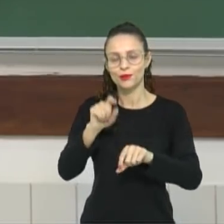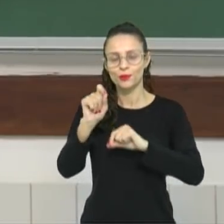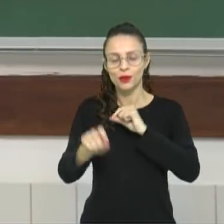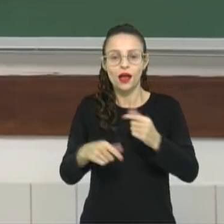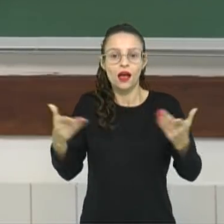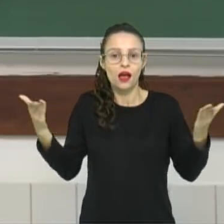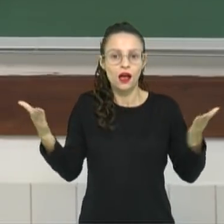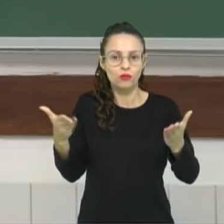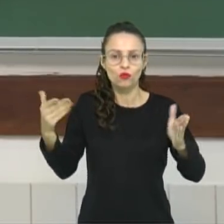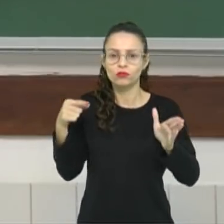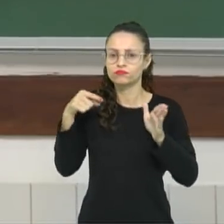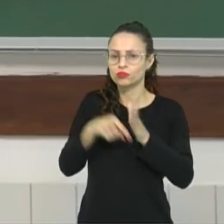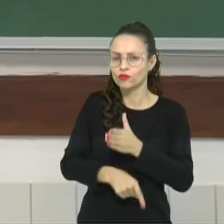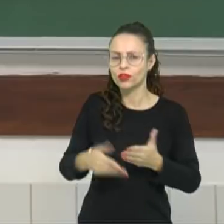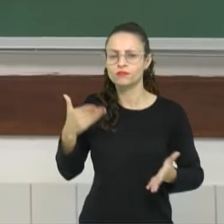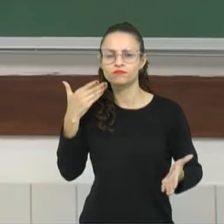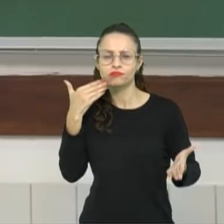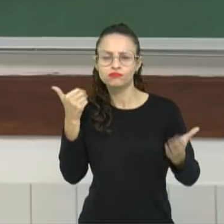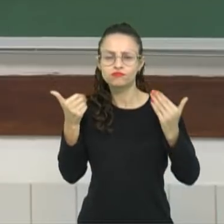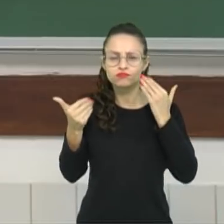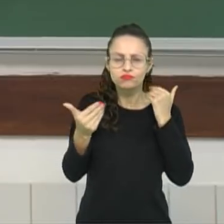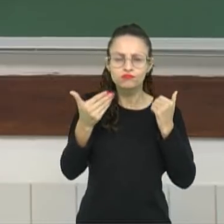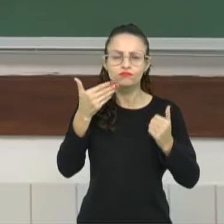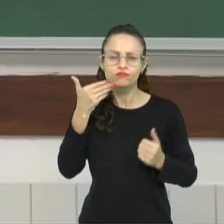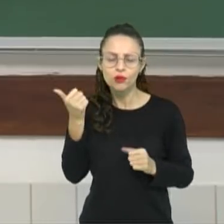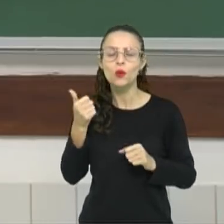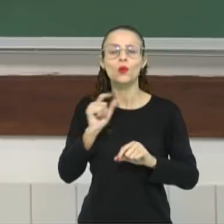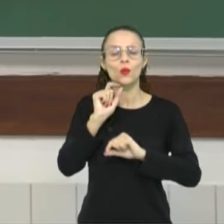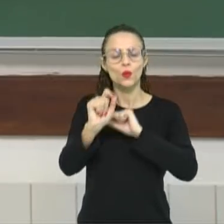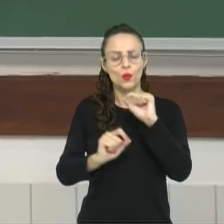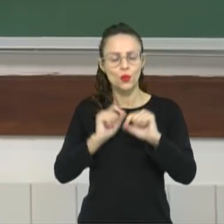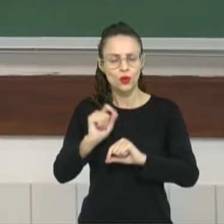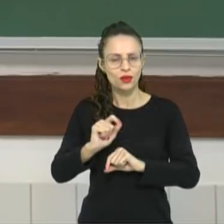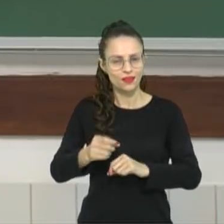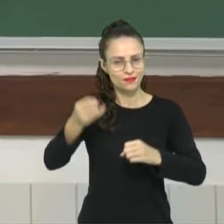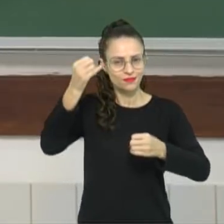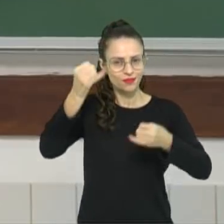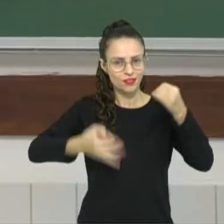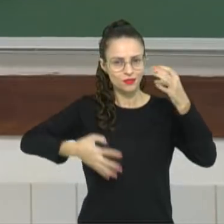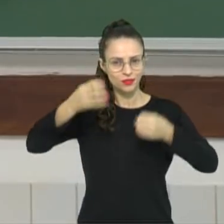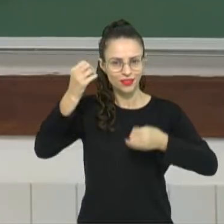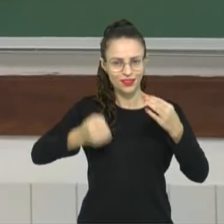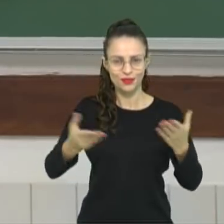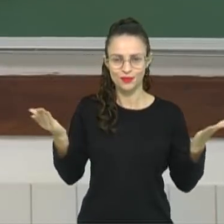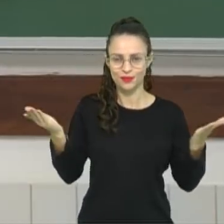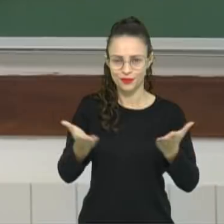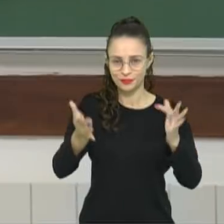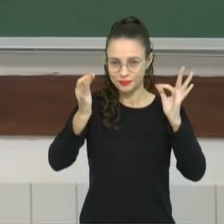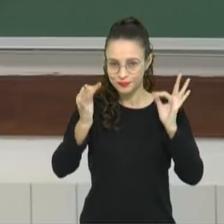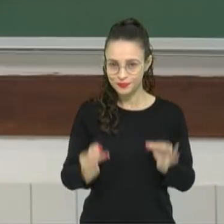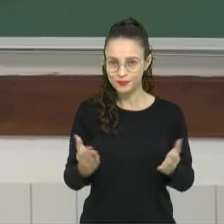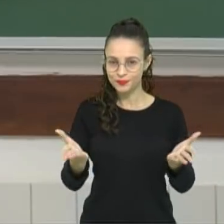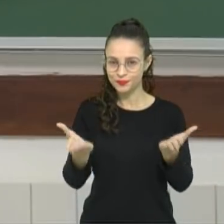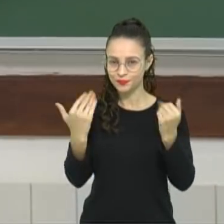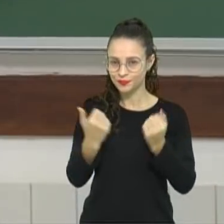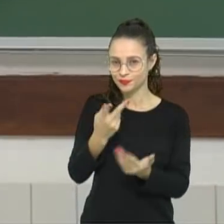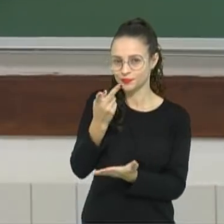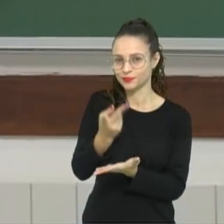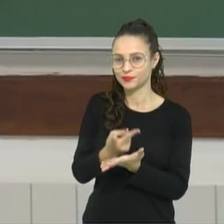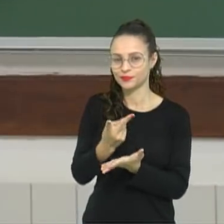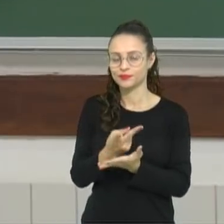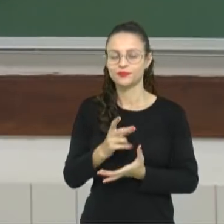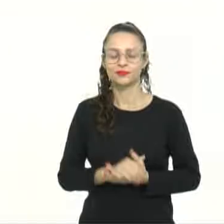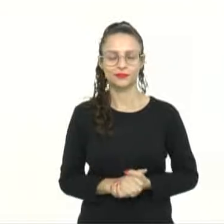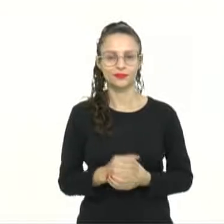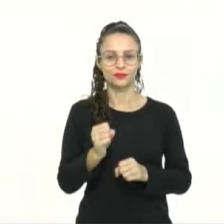agora aprofundar um pouquinho o que vocês assistiram ali com as nossas explicações aqui na aula, certo? Então, continuando lá. Em